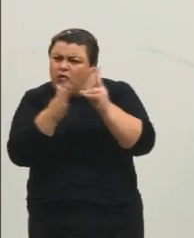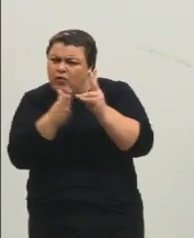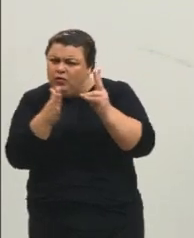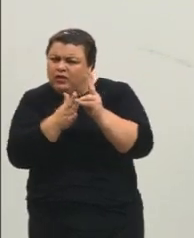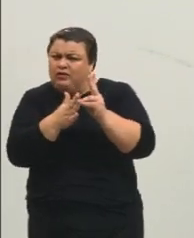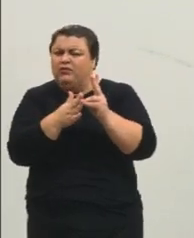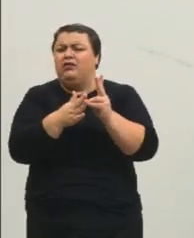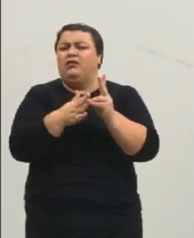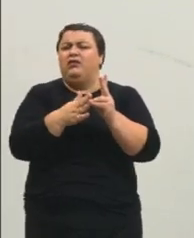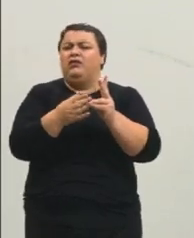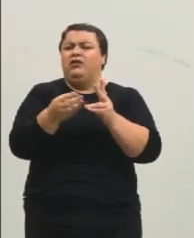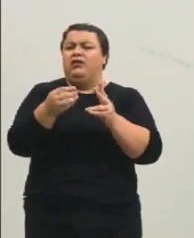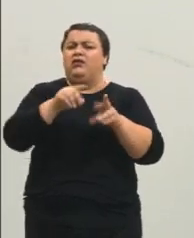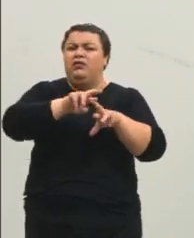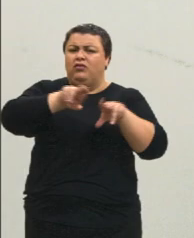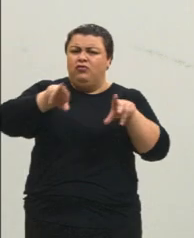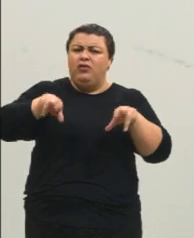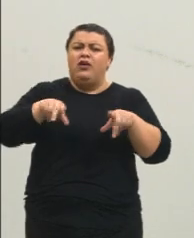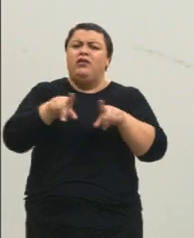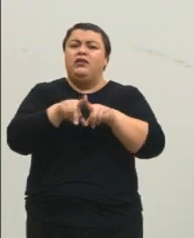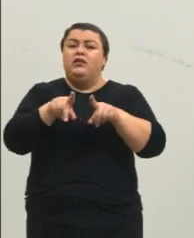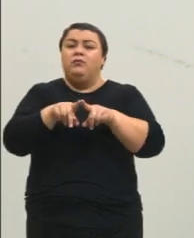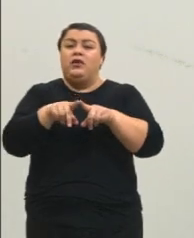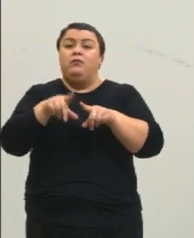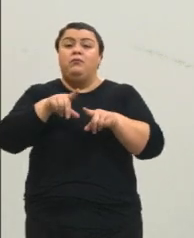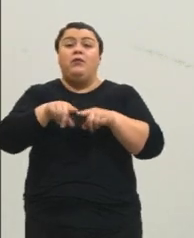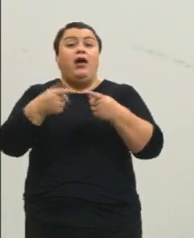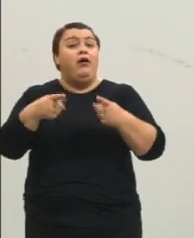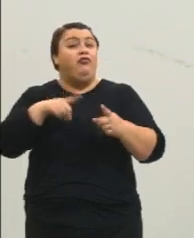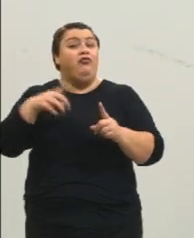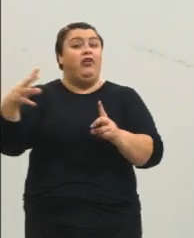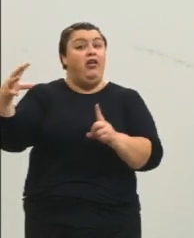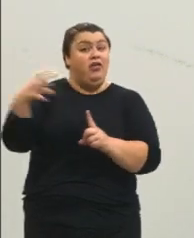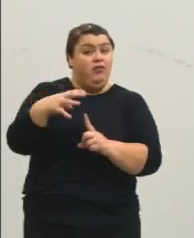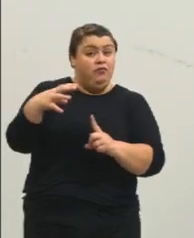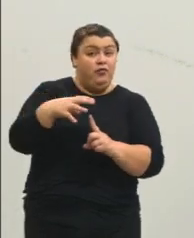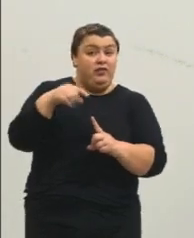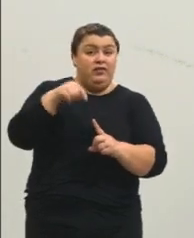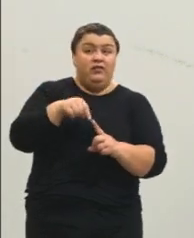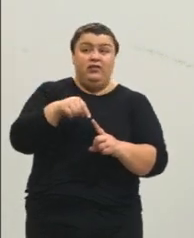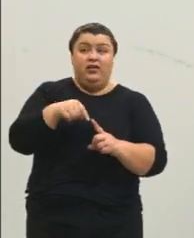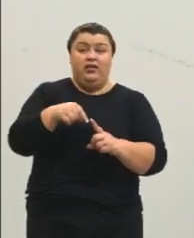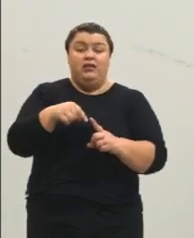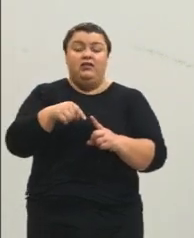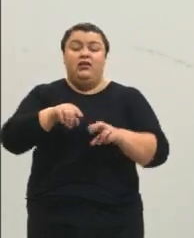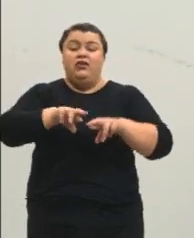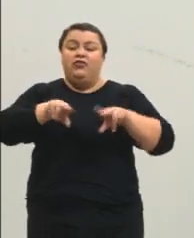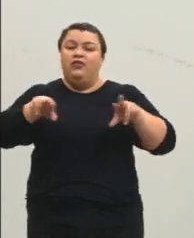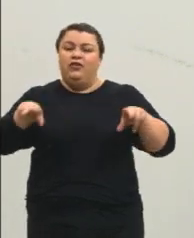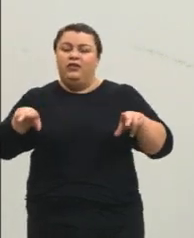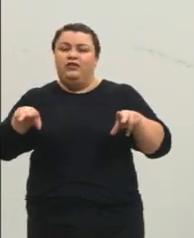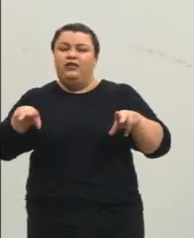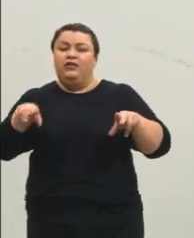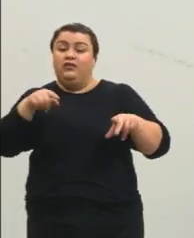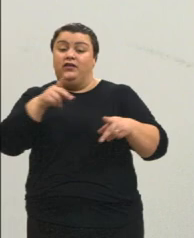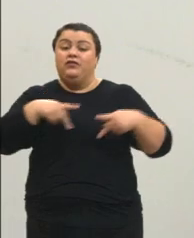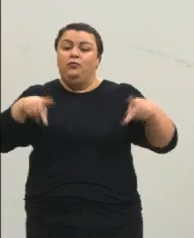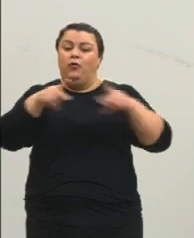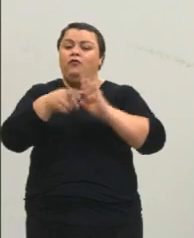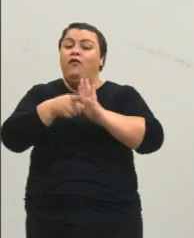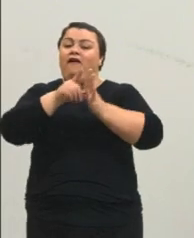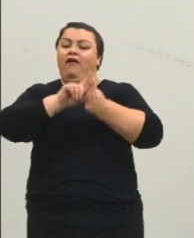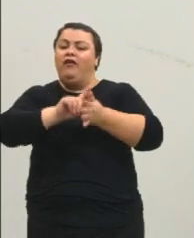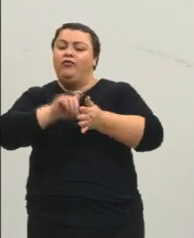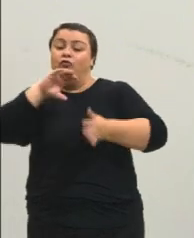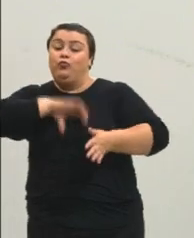tão diversas elas também tinham uma influência entre si essa diversidade desses povos diferentes antes da